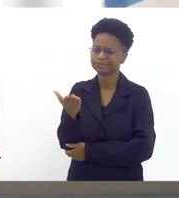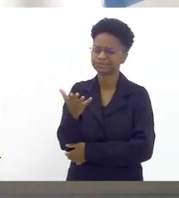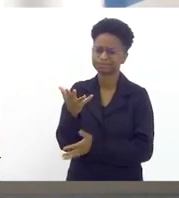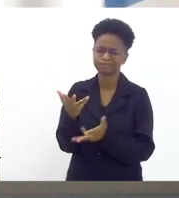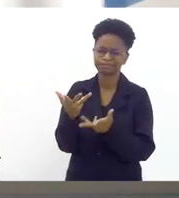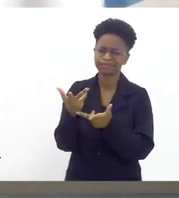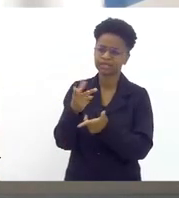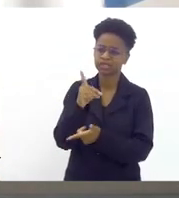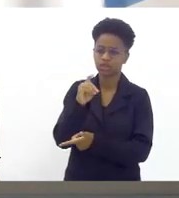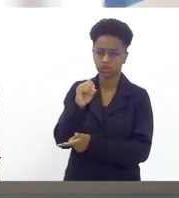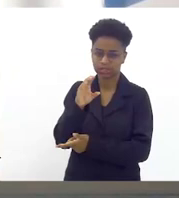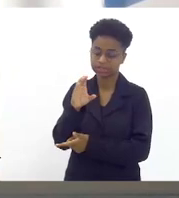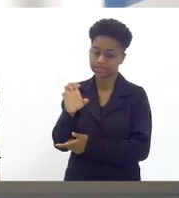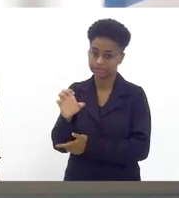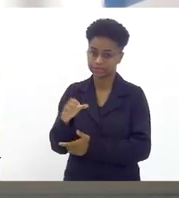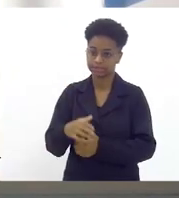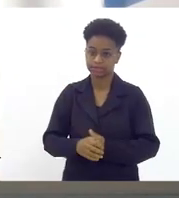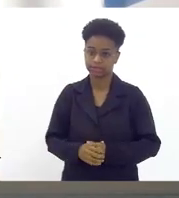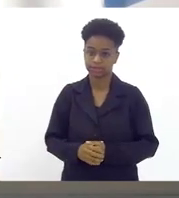E hoje